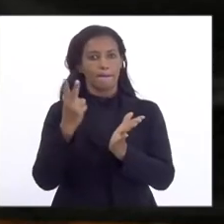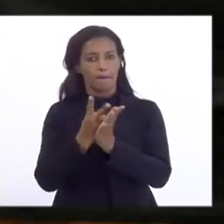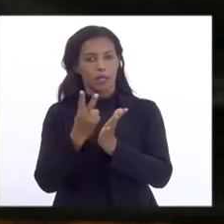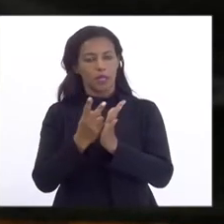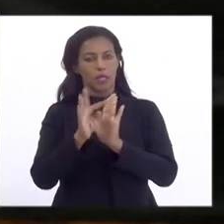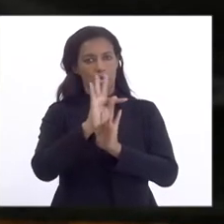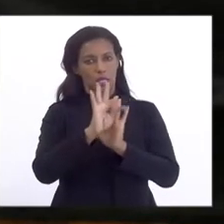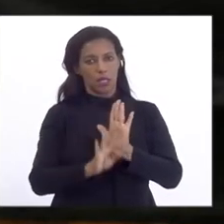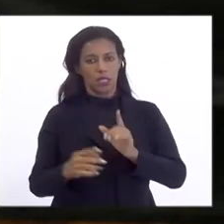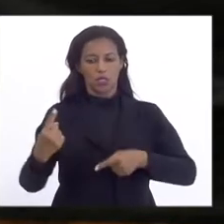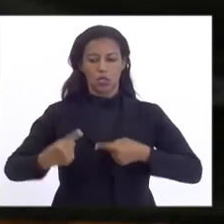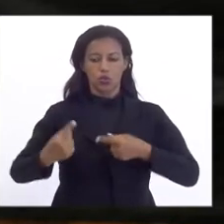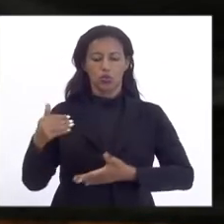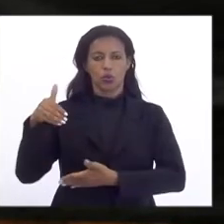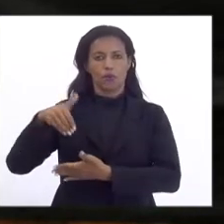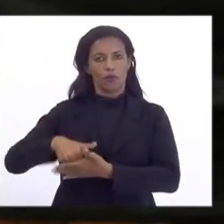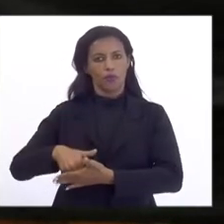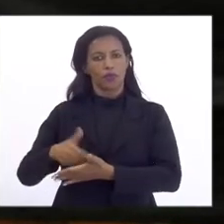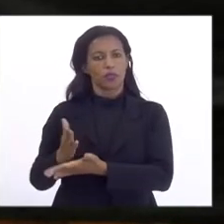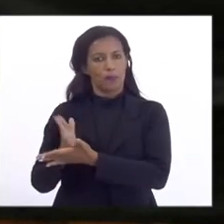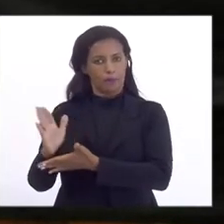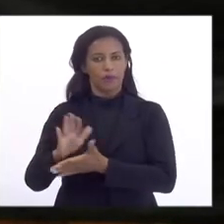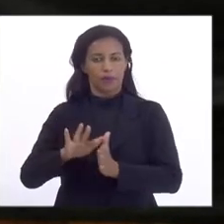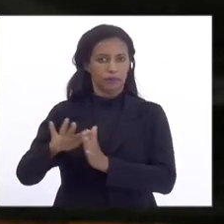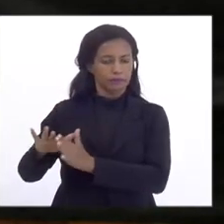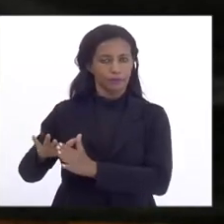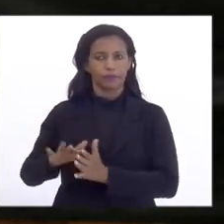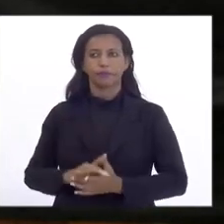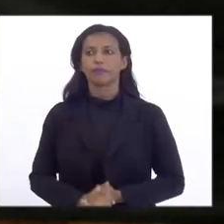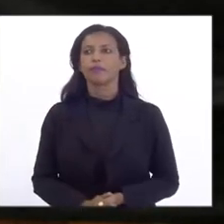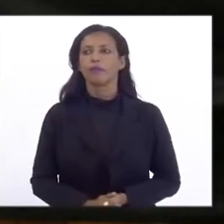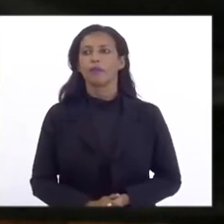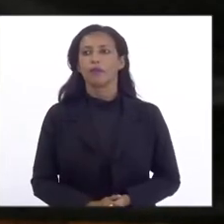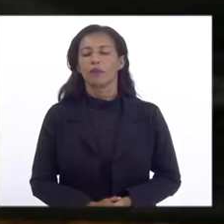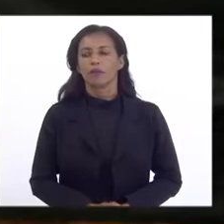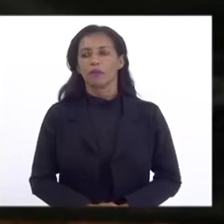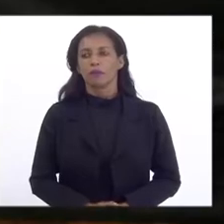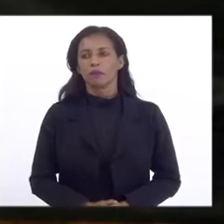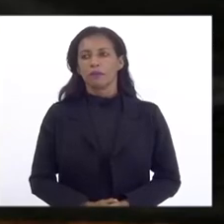original em discussão e votação. Aprovado.